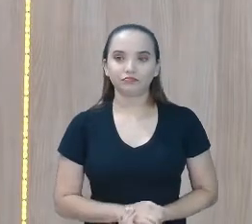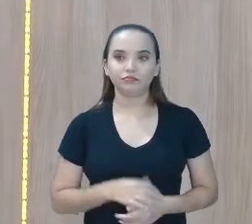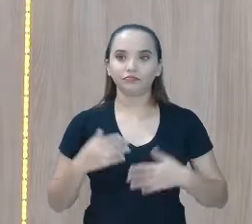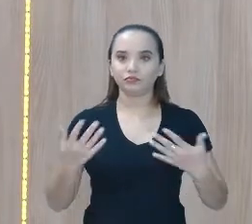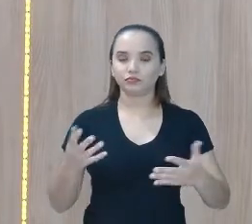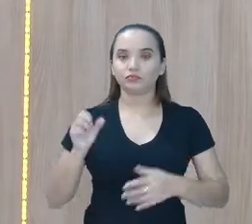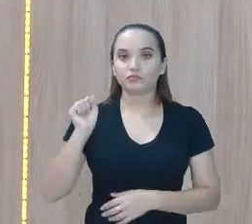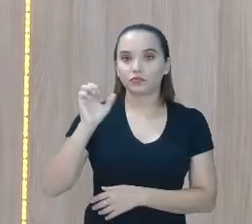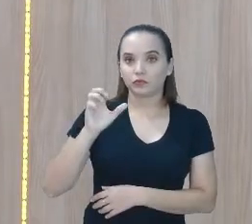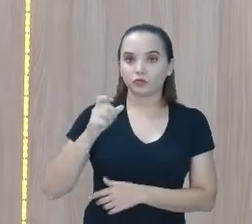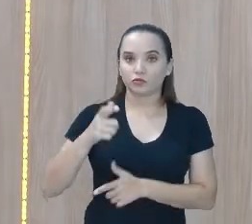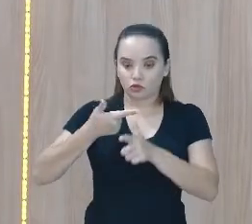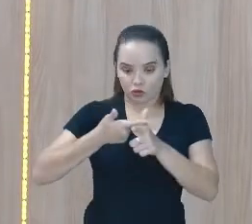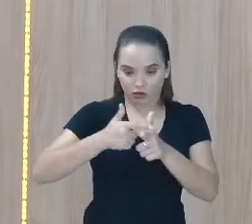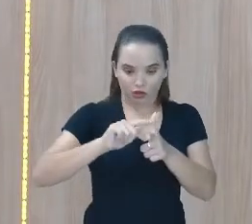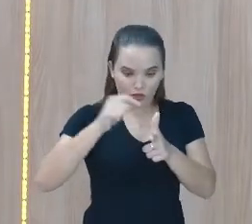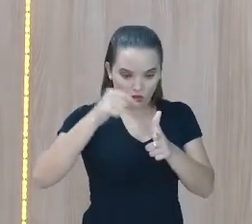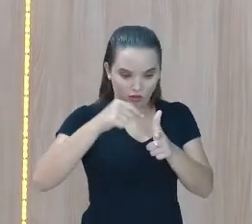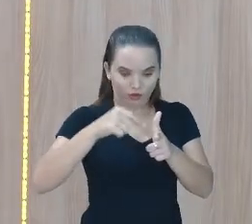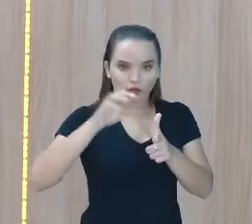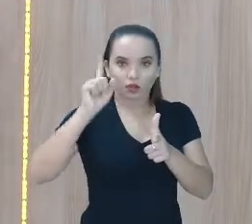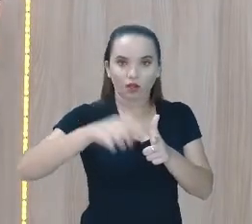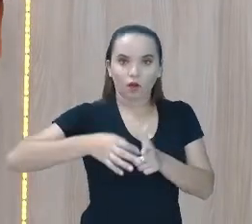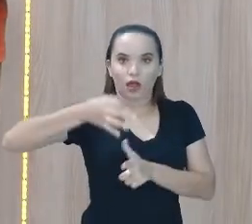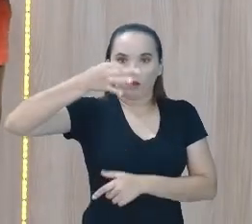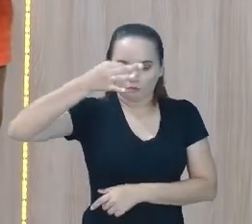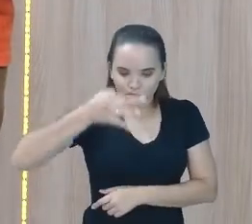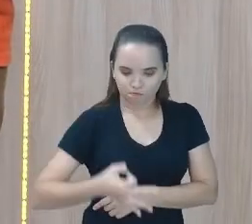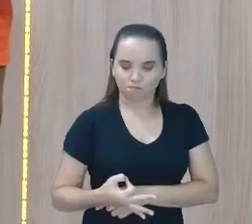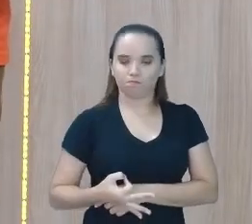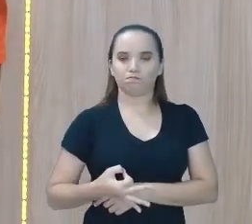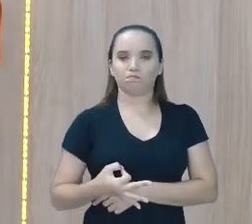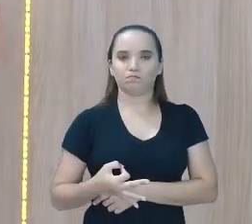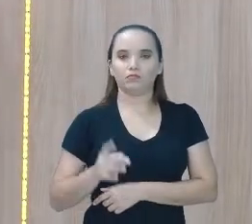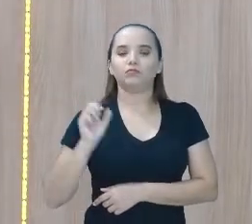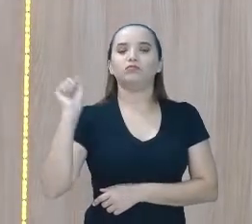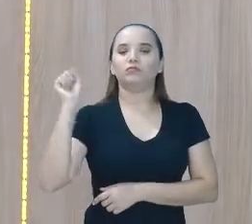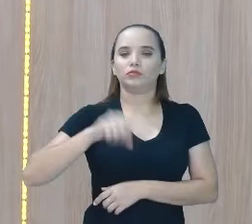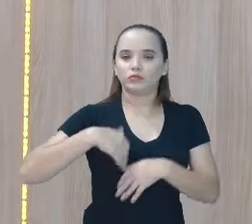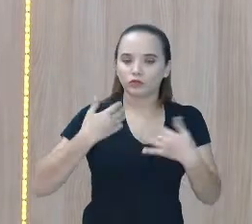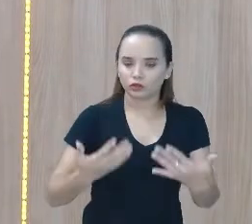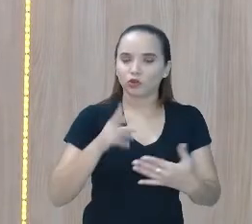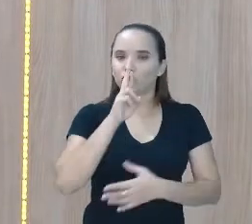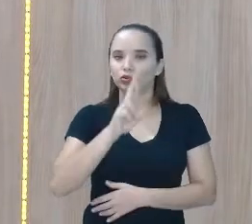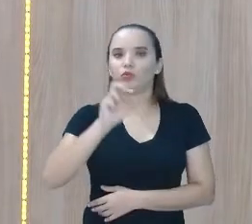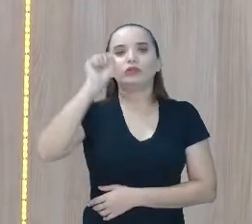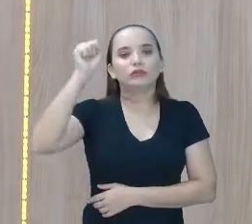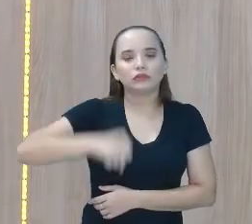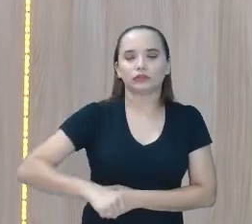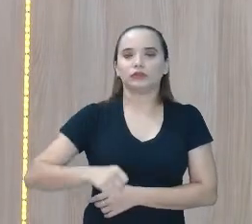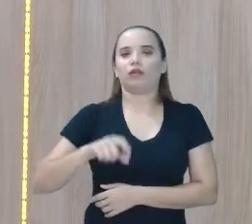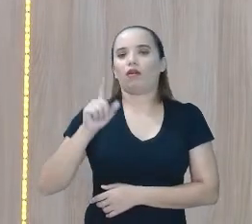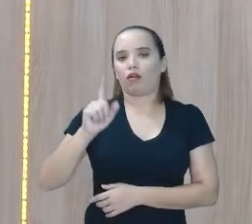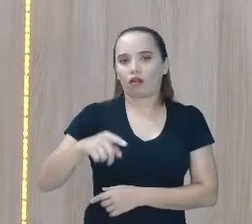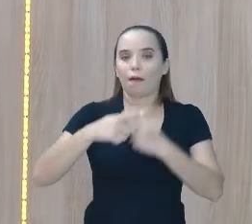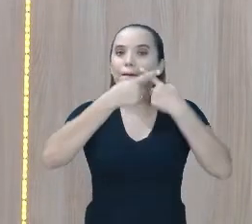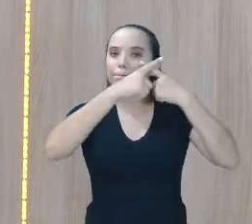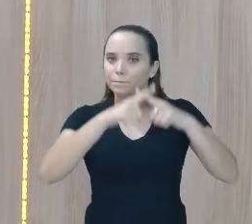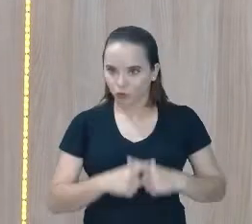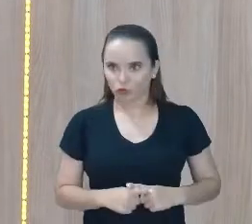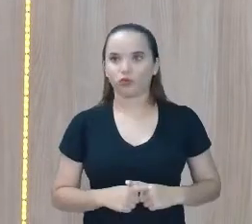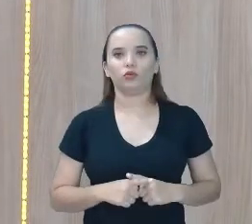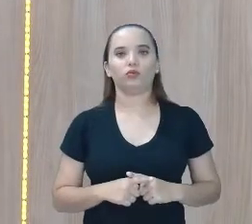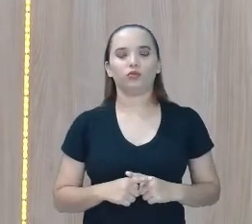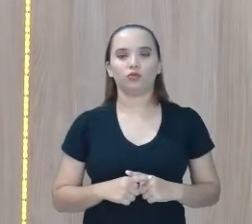essa divisão ela for uma divisão exata, então sim, esses valores aí são múltiplos,